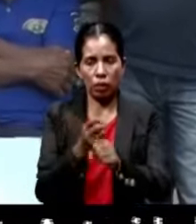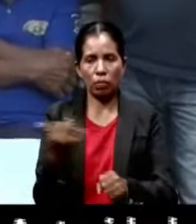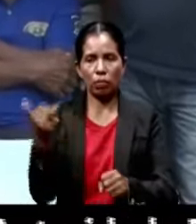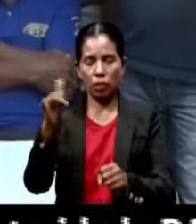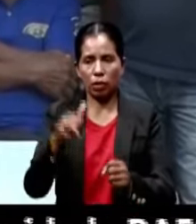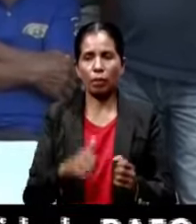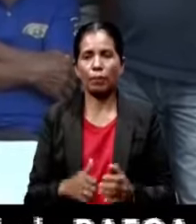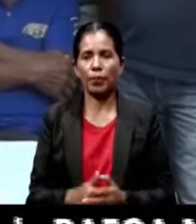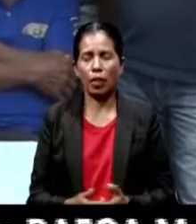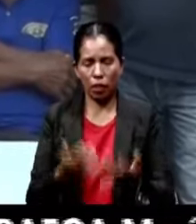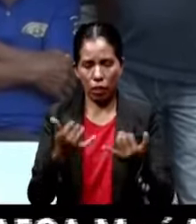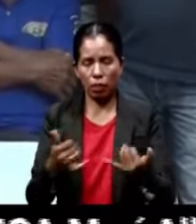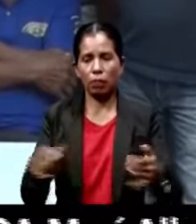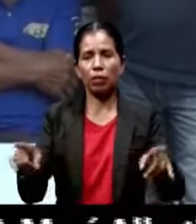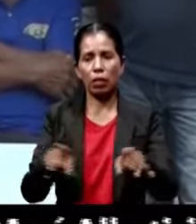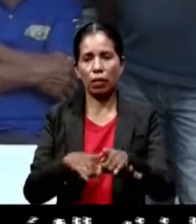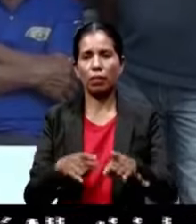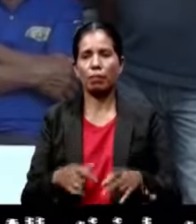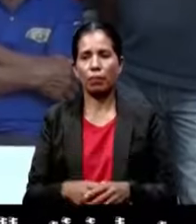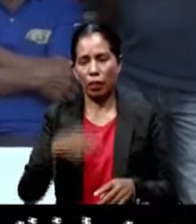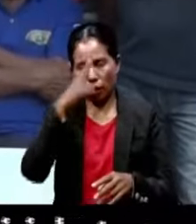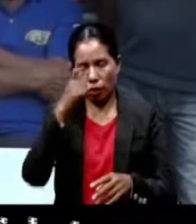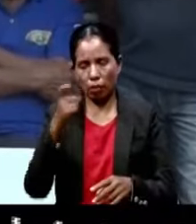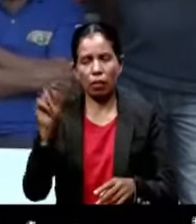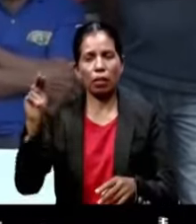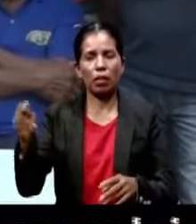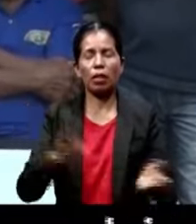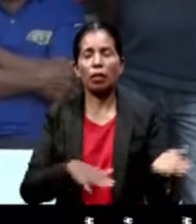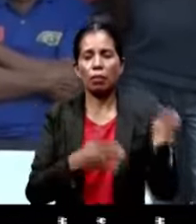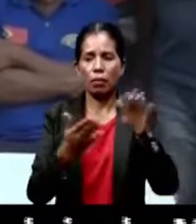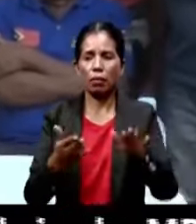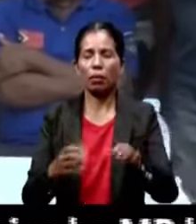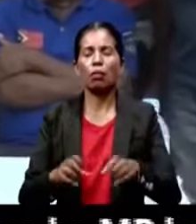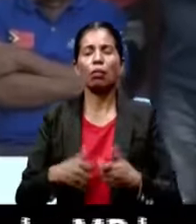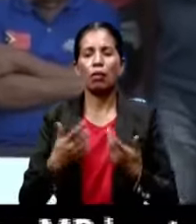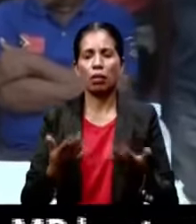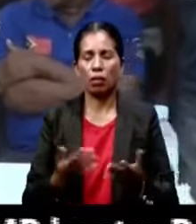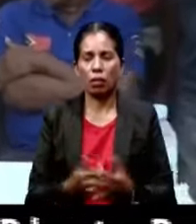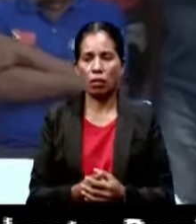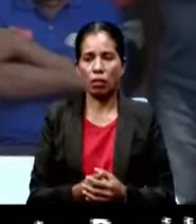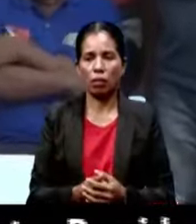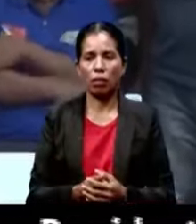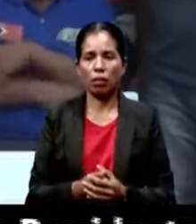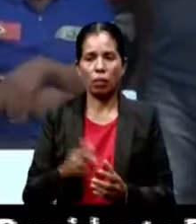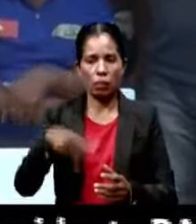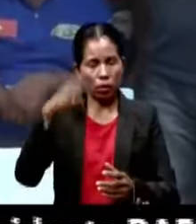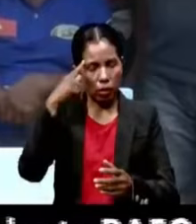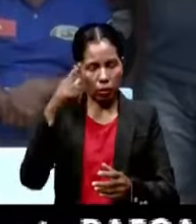pavisa ori itene mas anesa tamban yam mate kita usa dil politik tamane nyodi